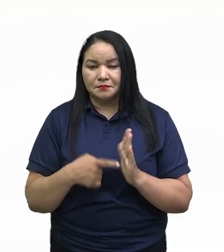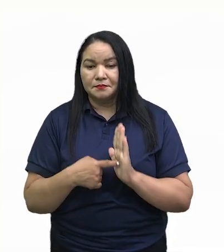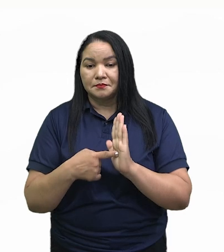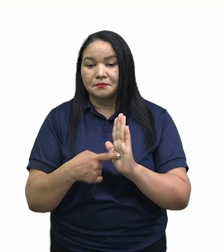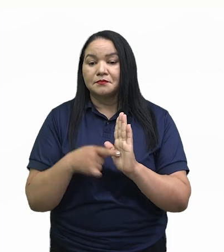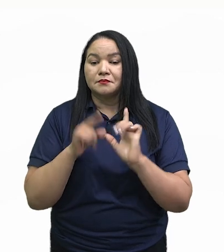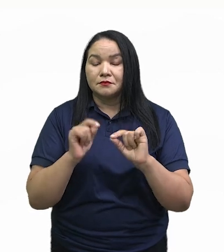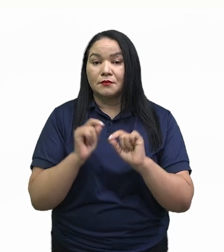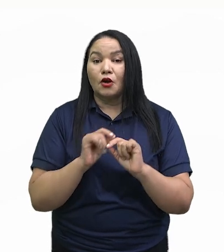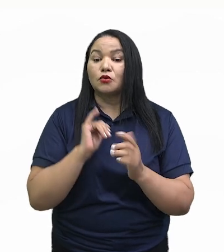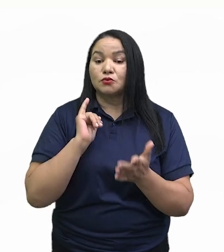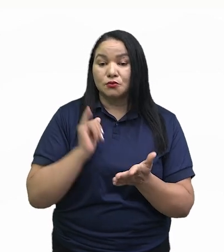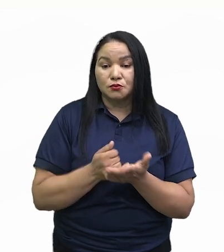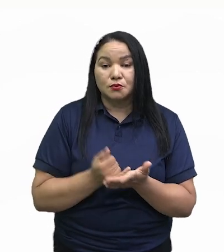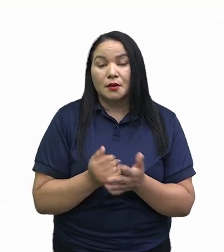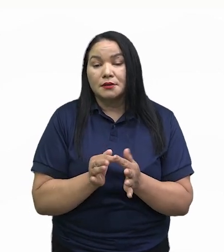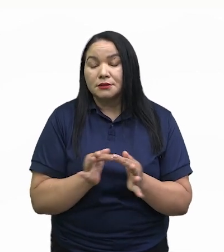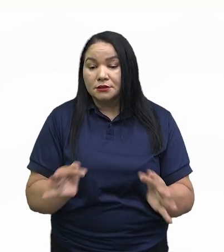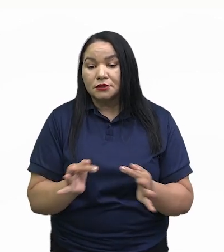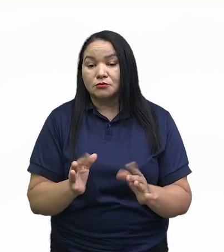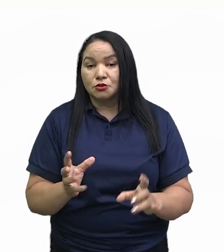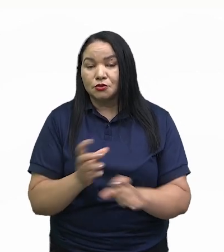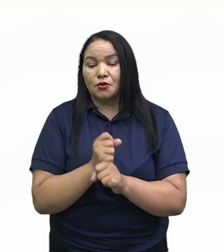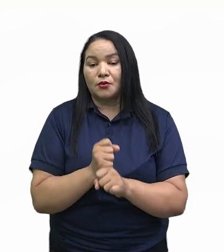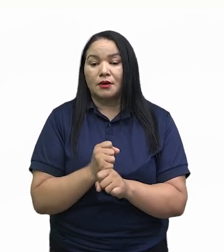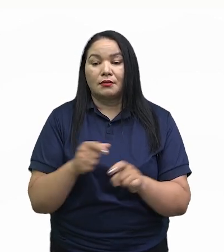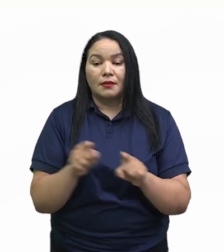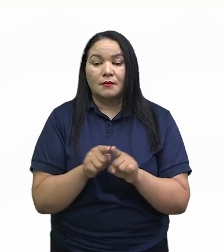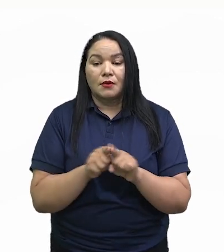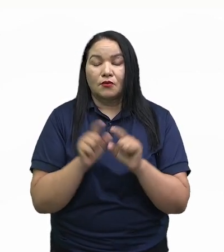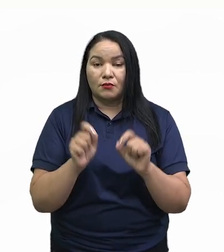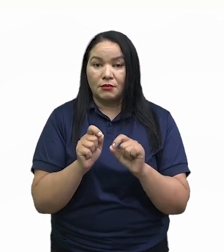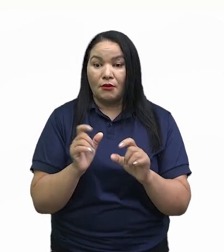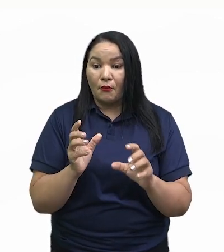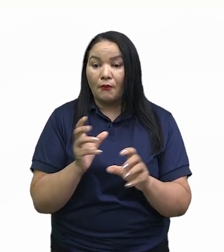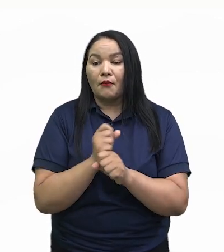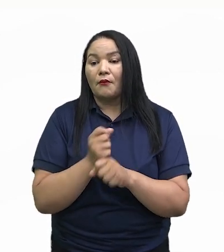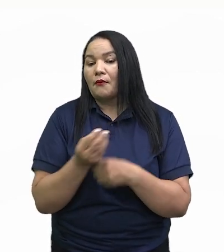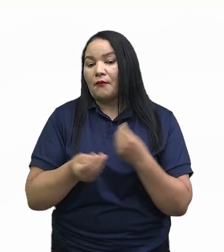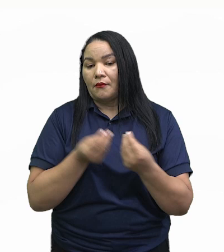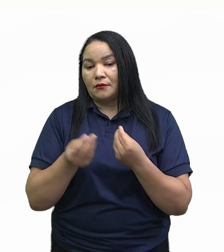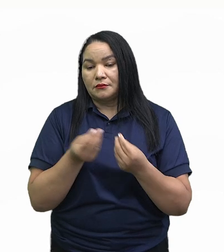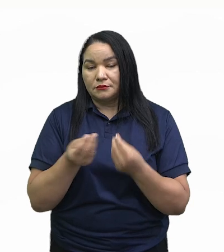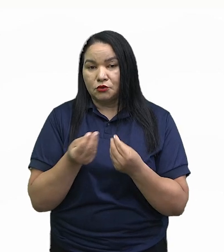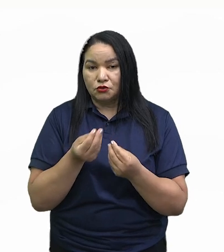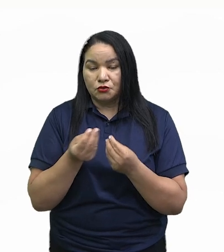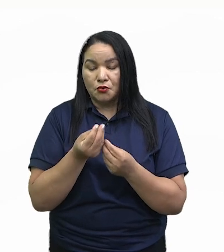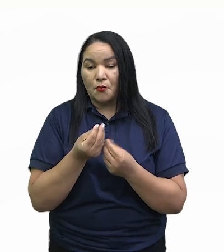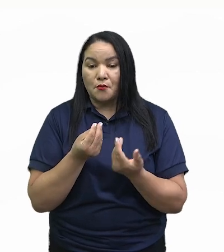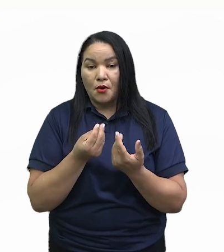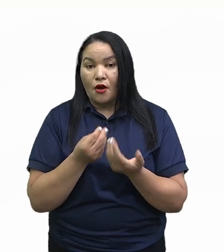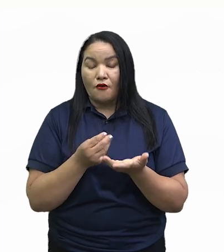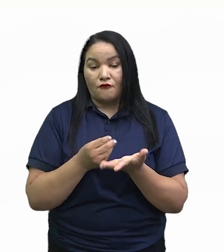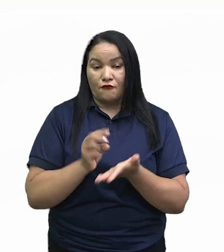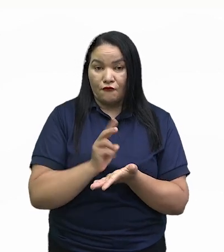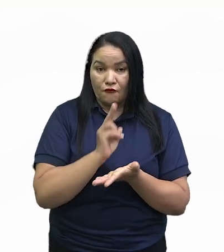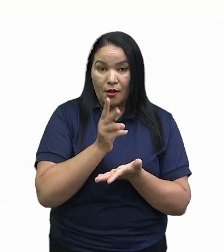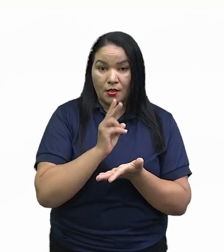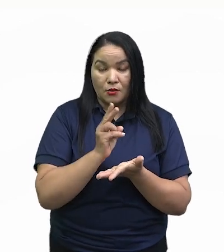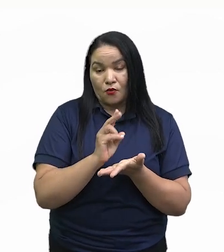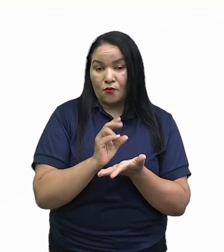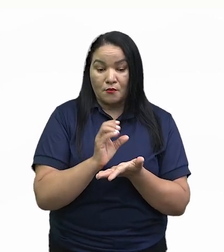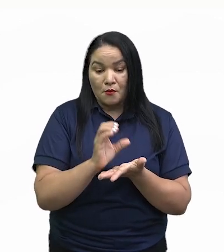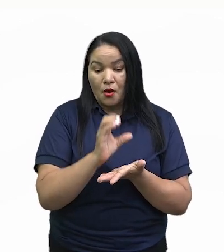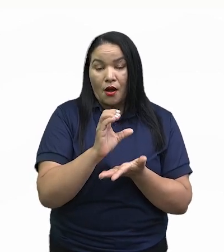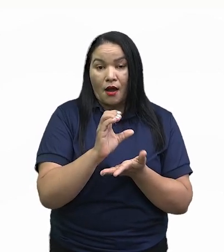indicação de como os juros simples são calculados. Os juros simples, eles são calculados apenas sobre o valor